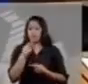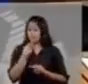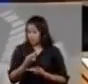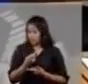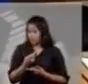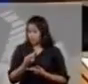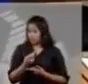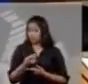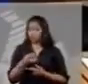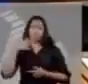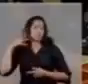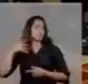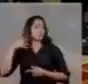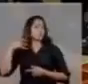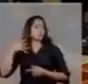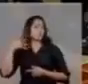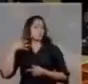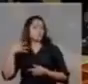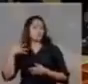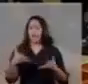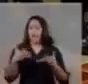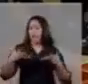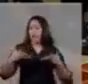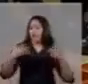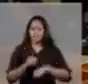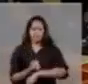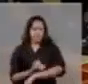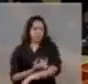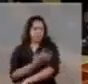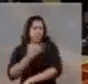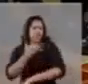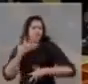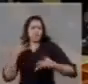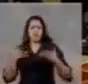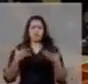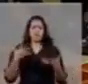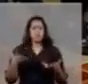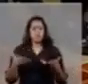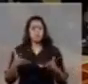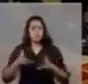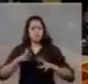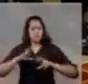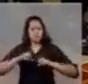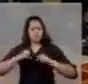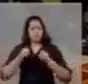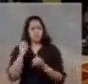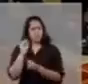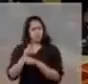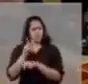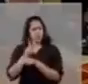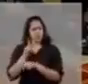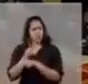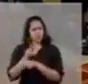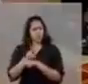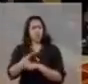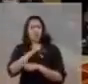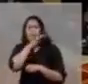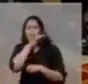você faz um discurso acalorado, entusiasmado, em favor dos animais,